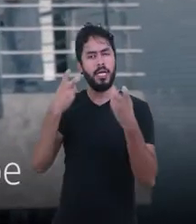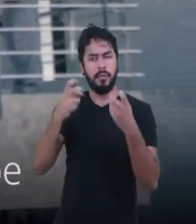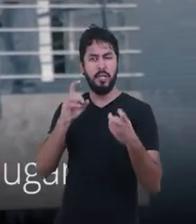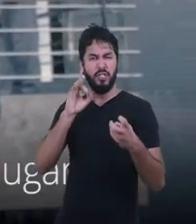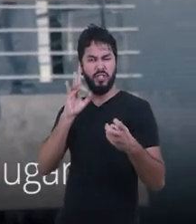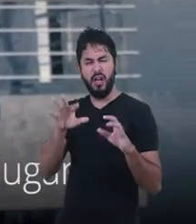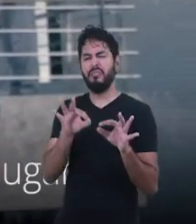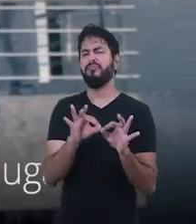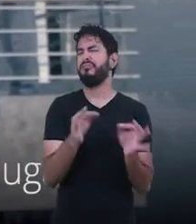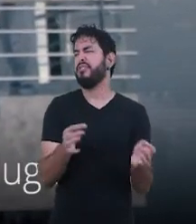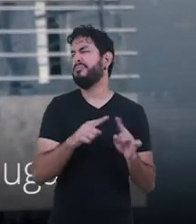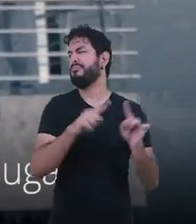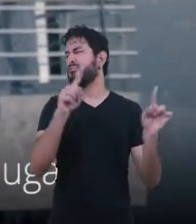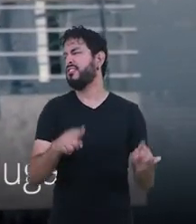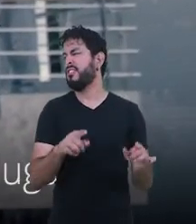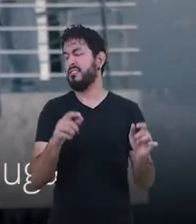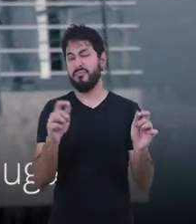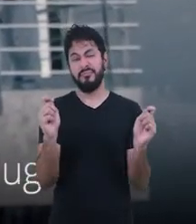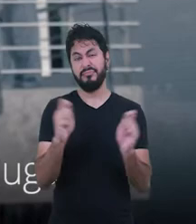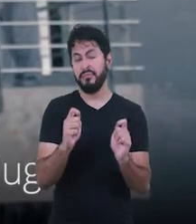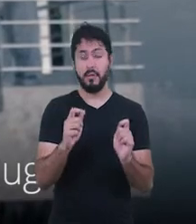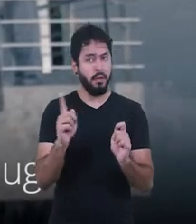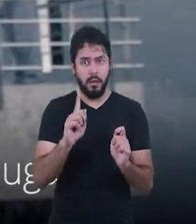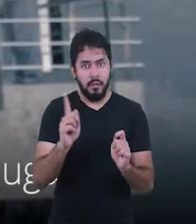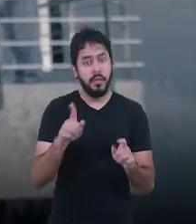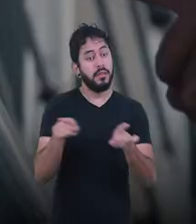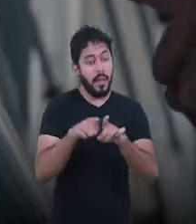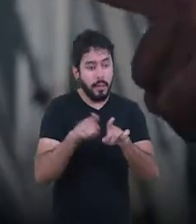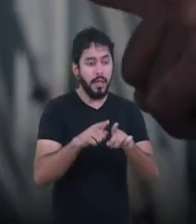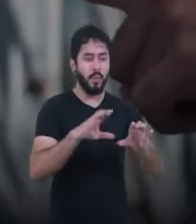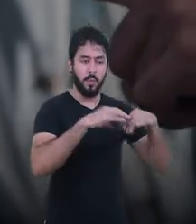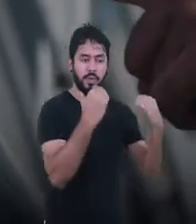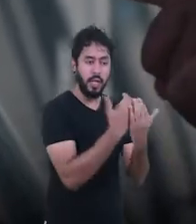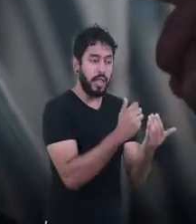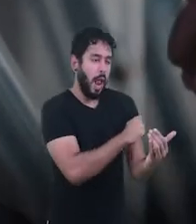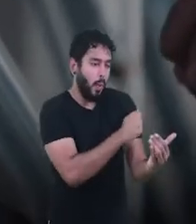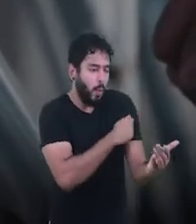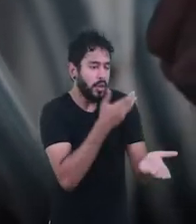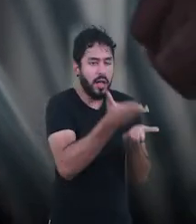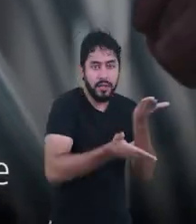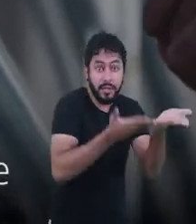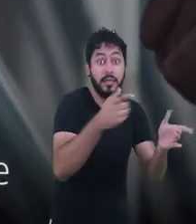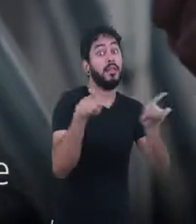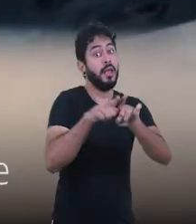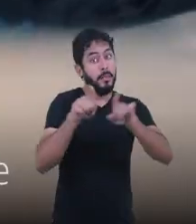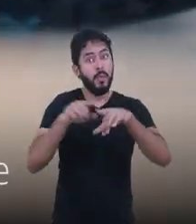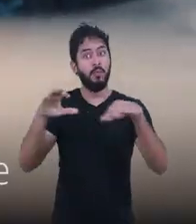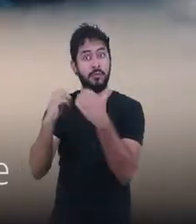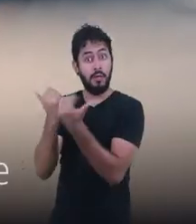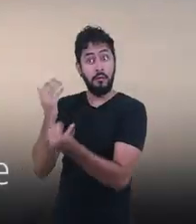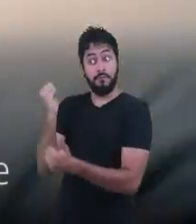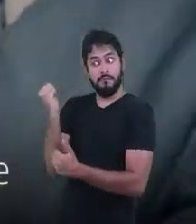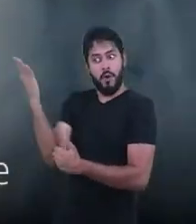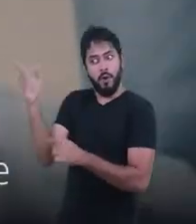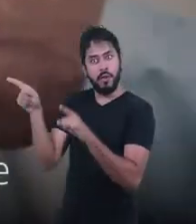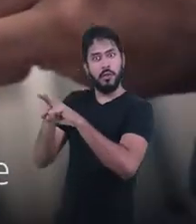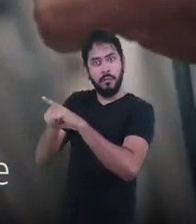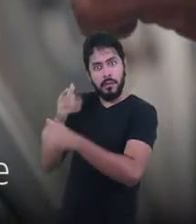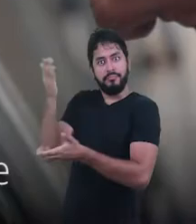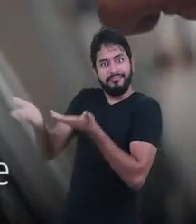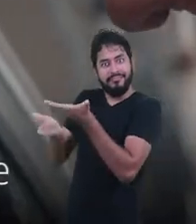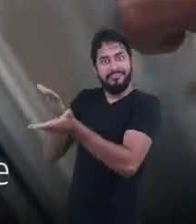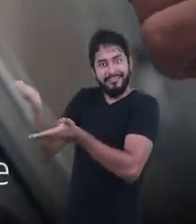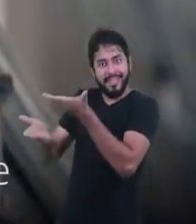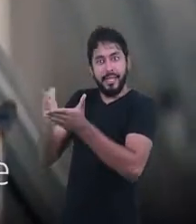gente percebe que não se trata apenas de um projeto para aquele lugar, que além de atender a comunidade estudantil do campus,